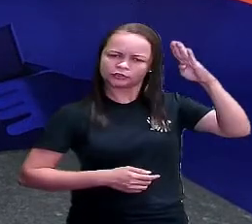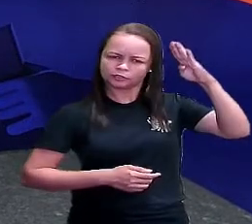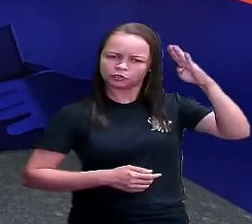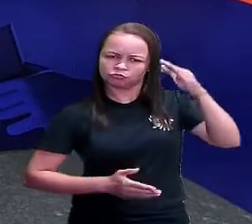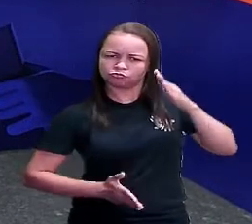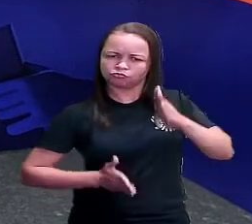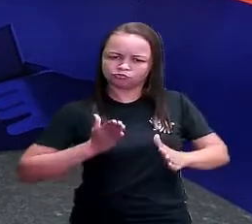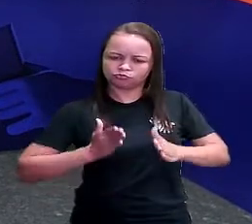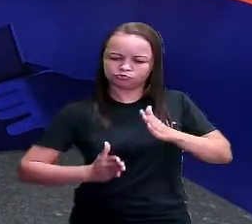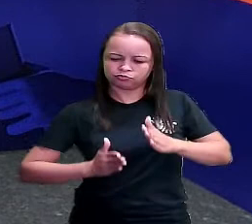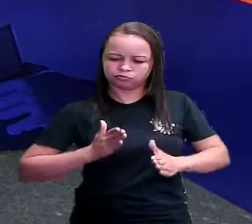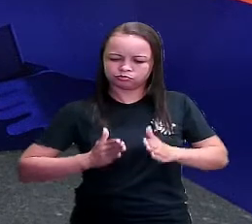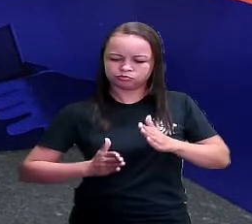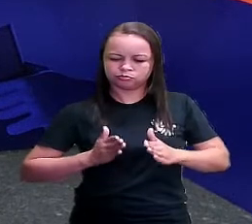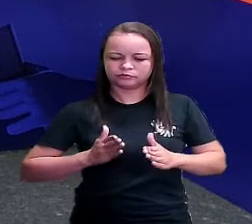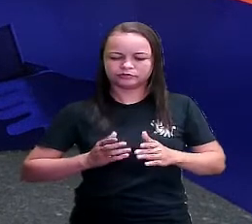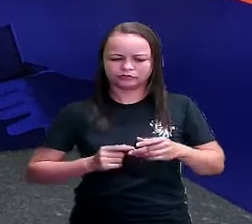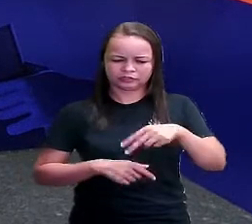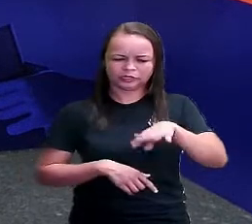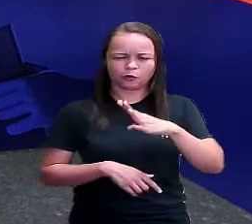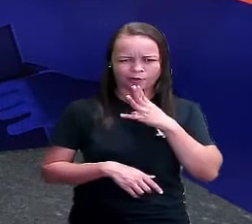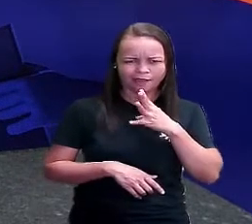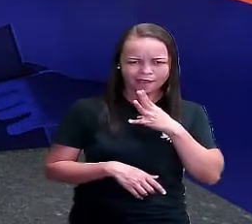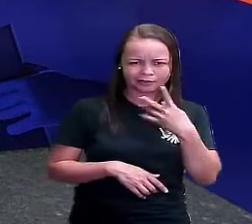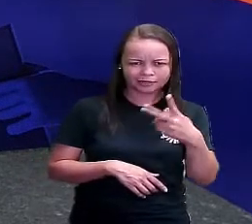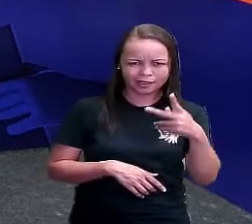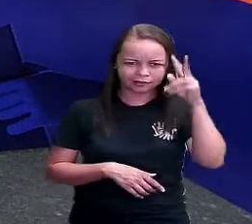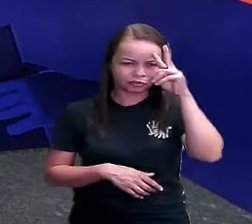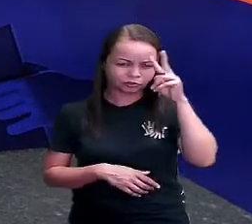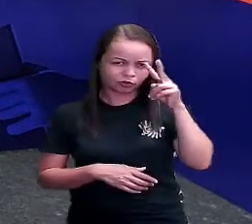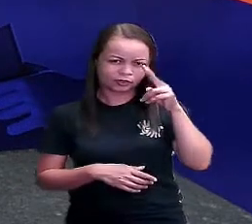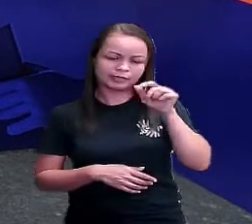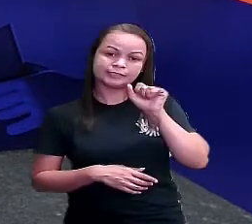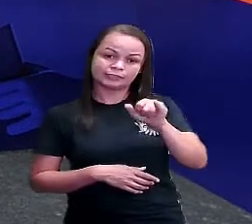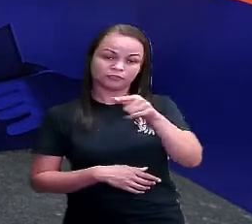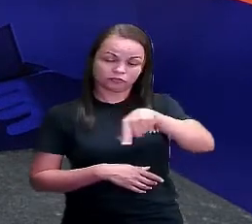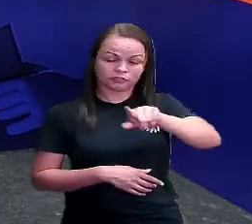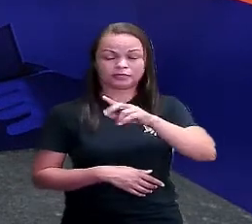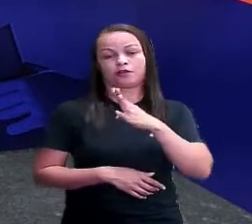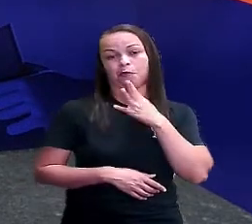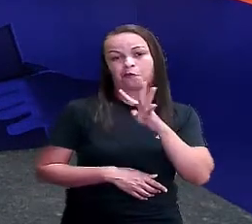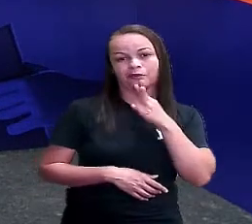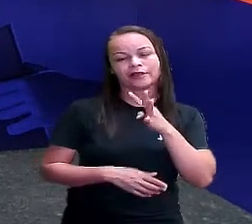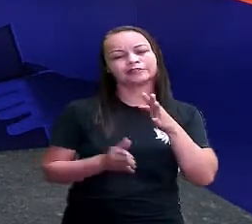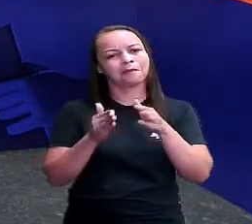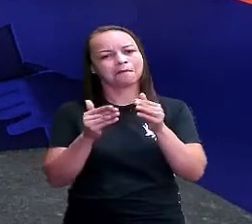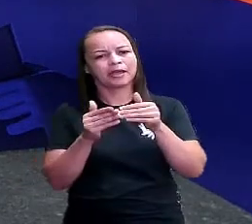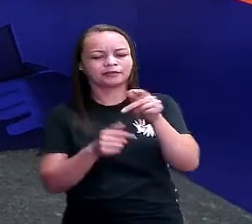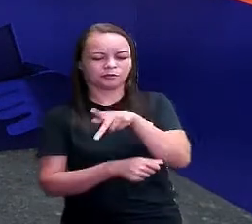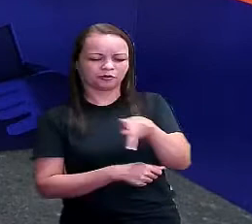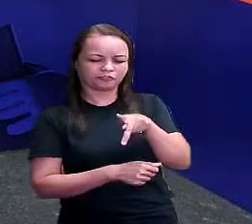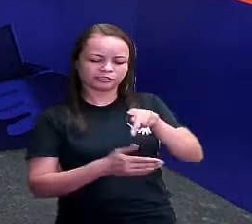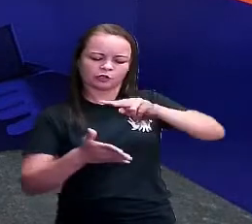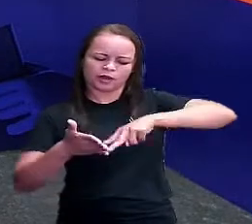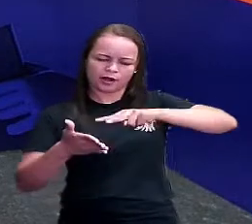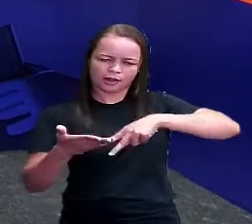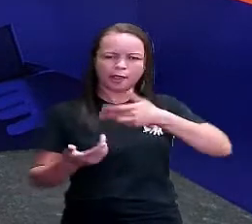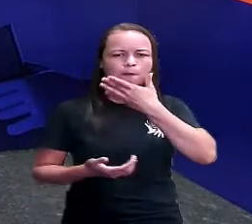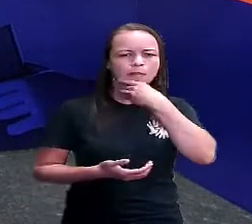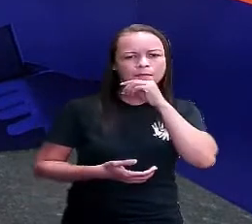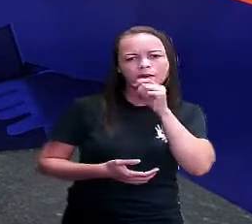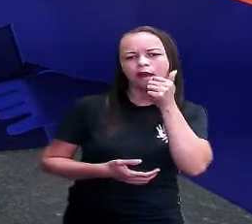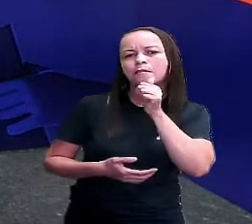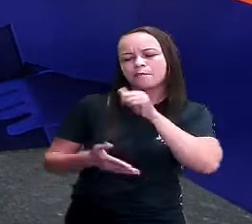essas histórias? Quem não conhece, pede para a professora ler, para o papai e a mamãe ler, que é muito interessante. E aproveita o